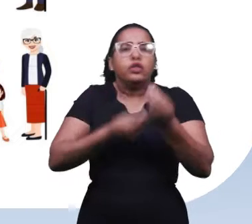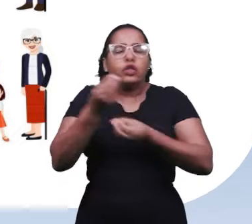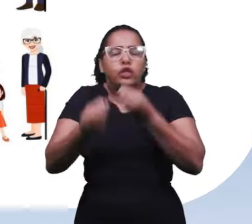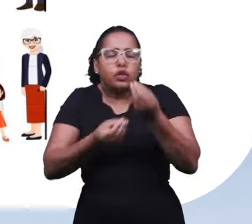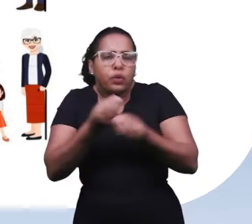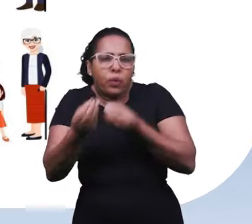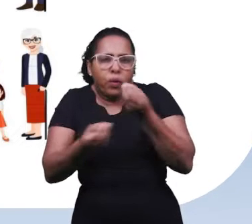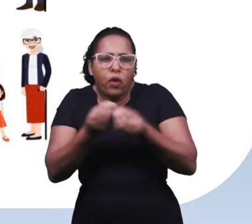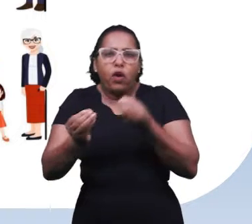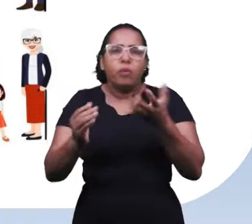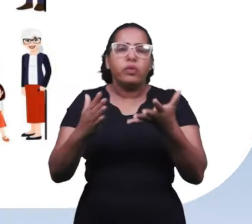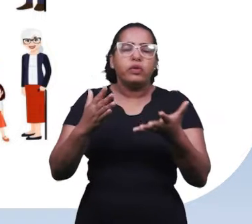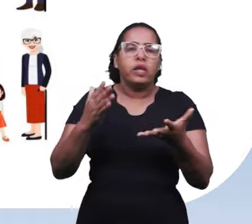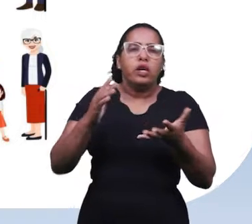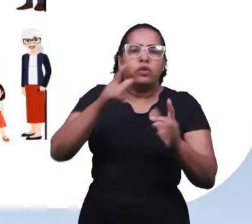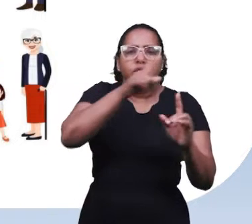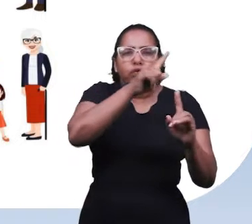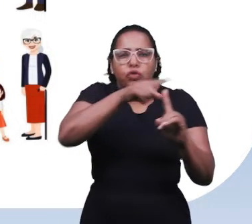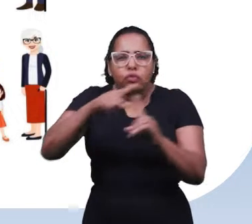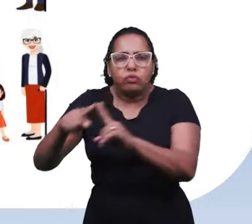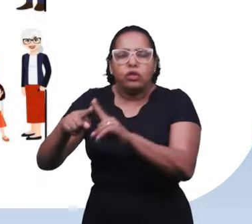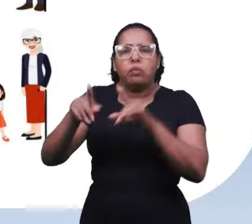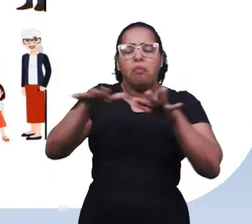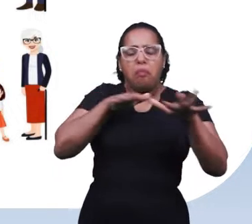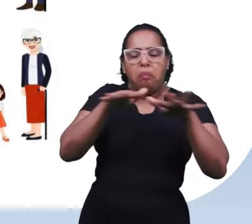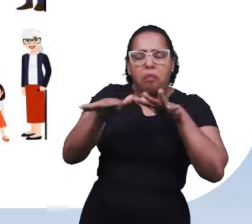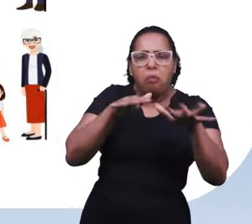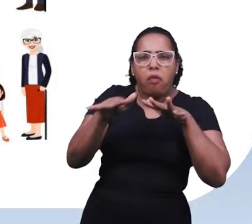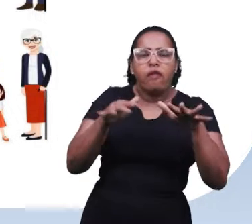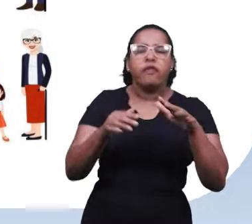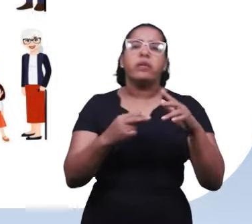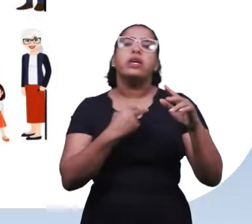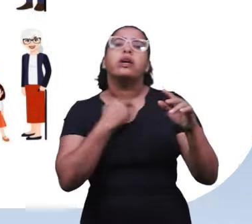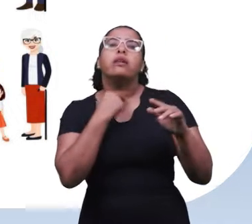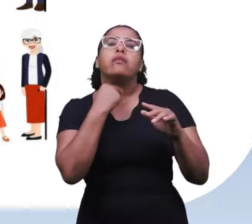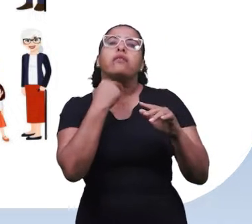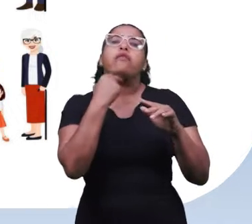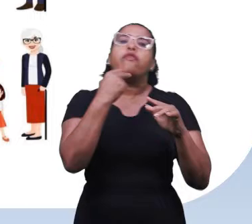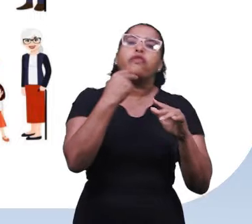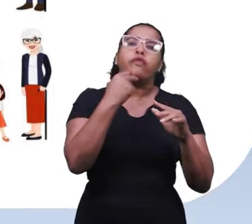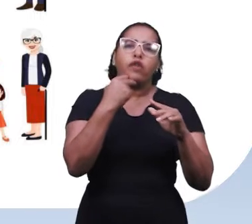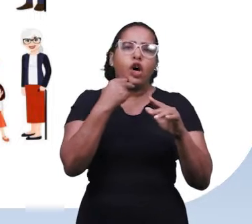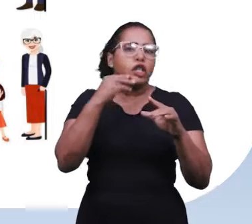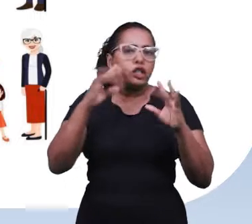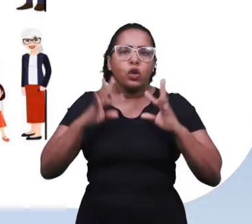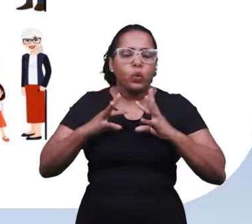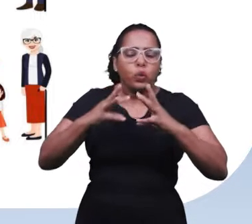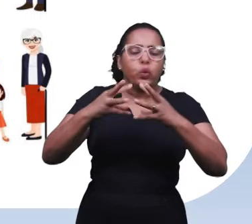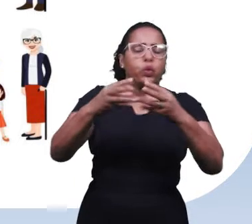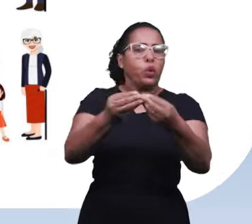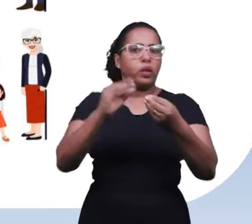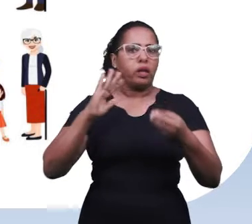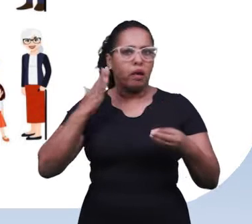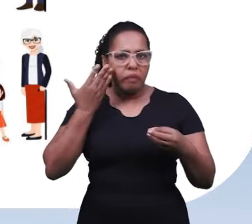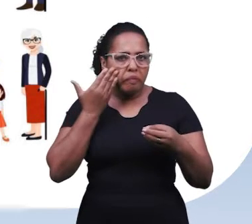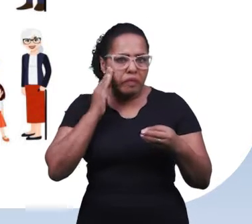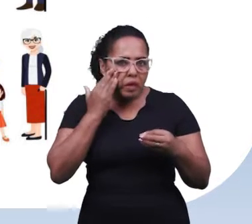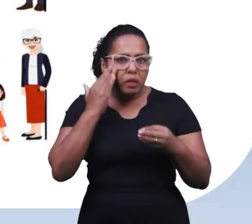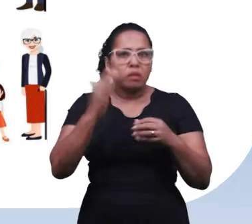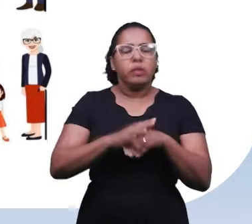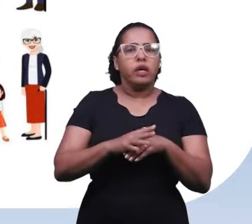nós articulamos os nossos movimentos para que a nossa voz seja completa,